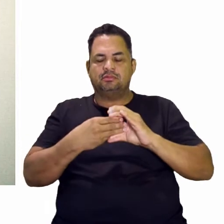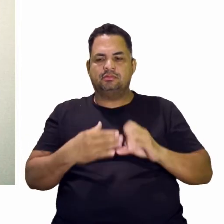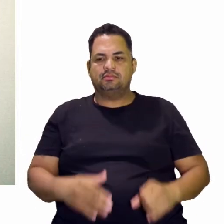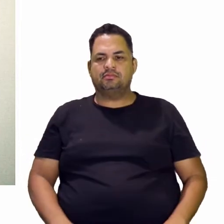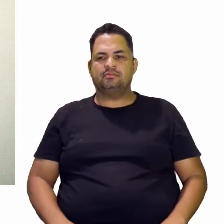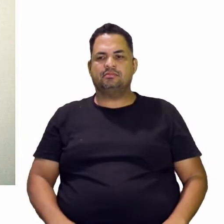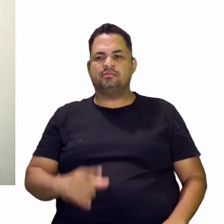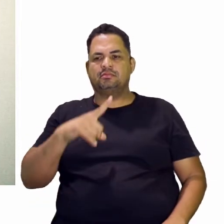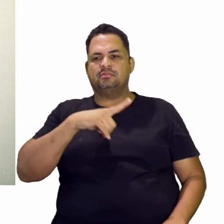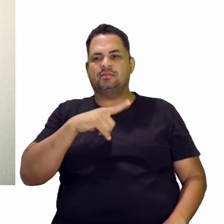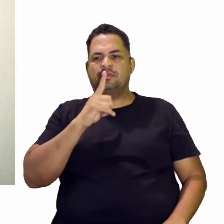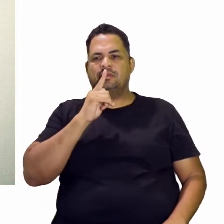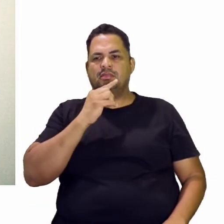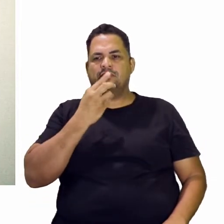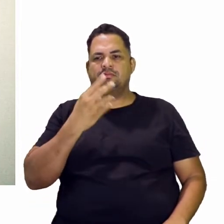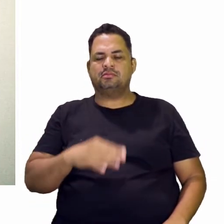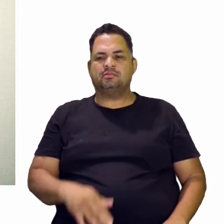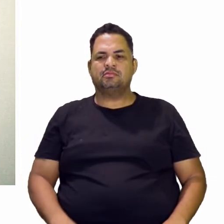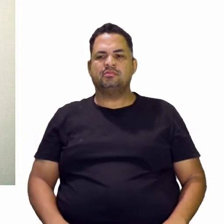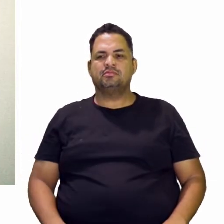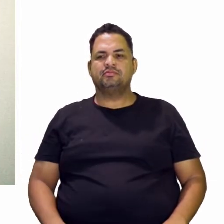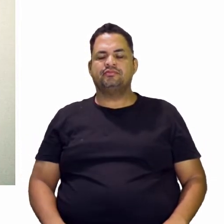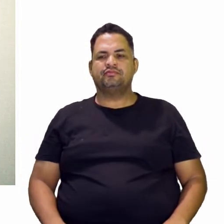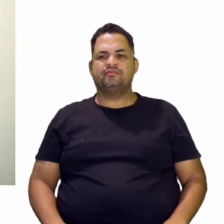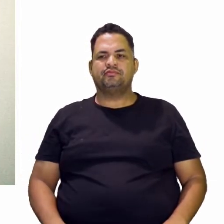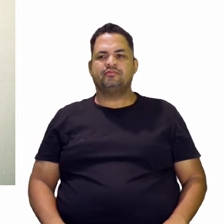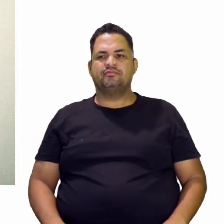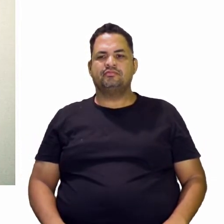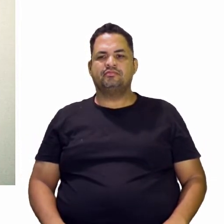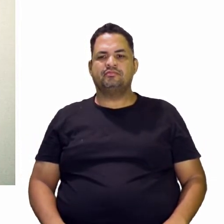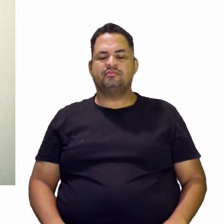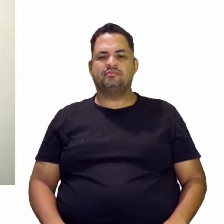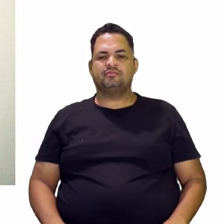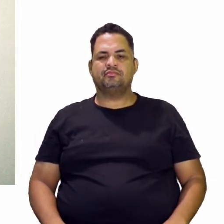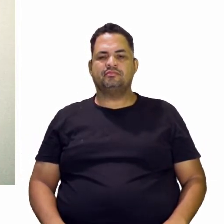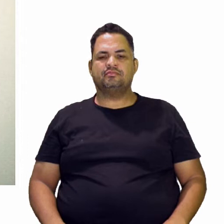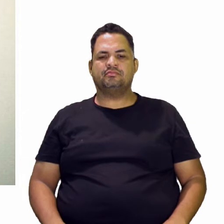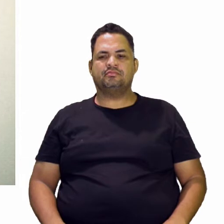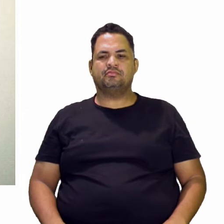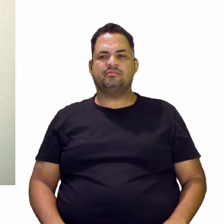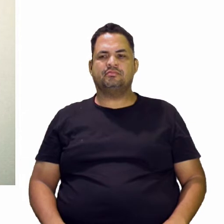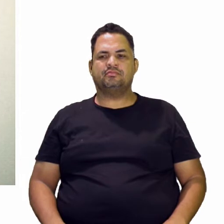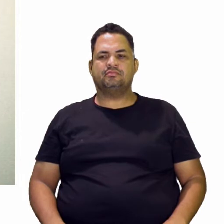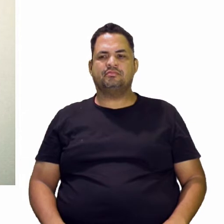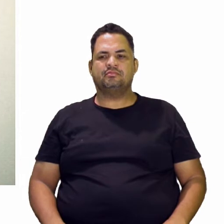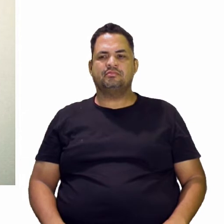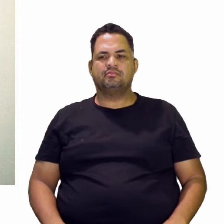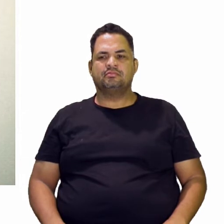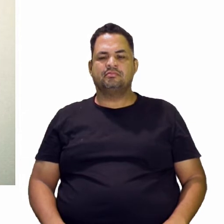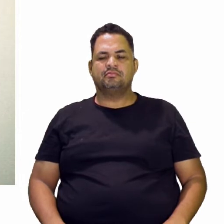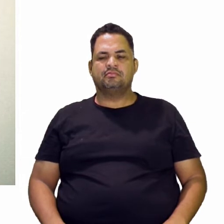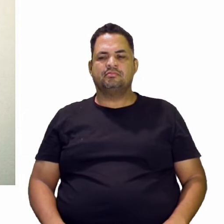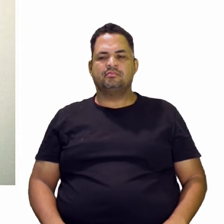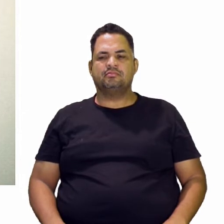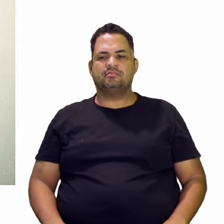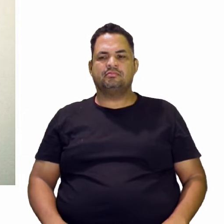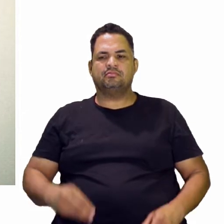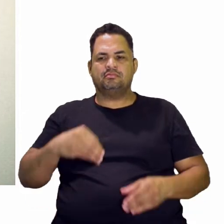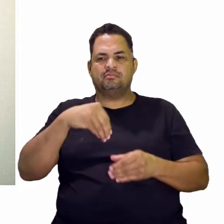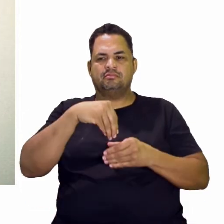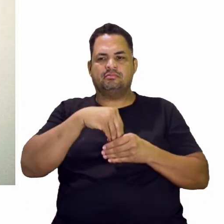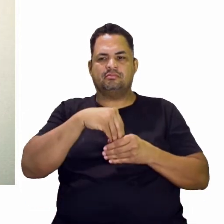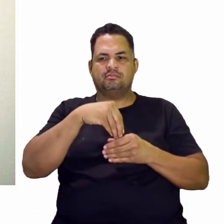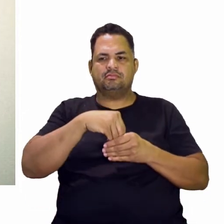célula. Tem água, então a cabecinha vai ficar ali, em contato. Como a parte interna, essa daqui,